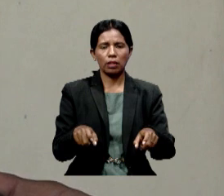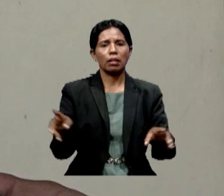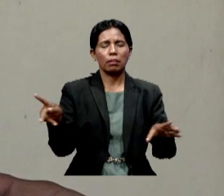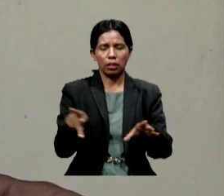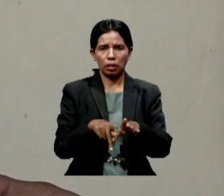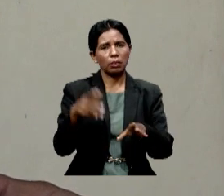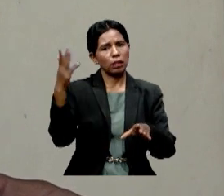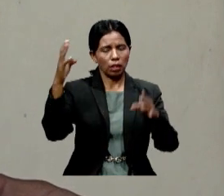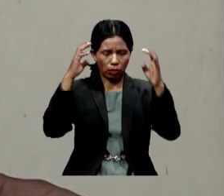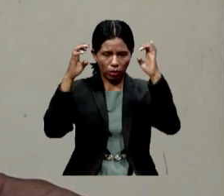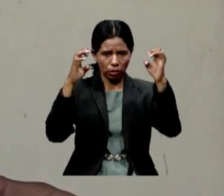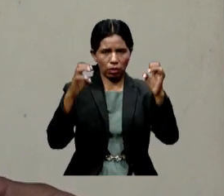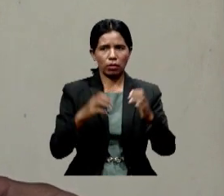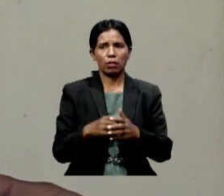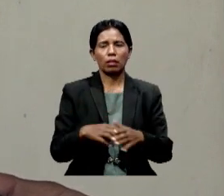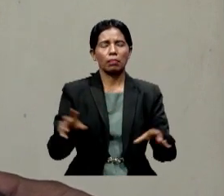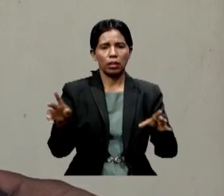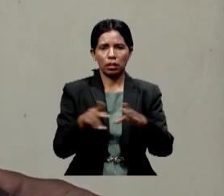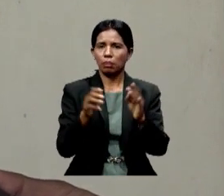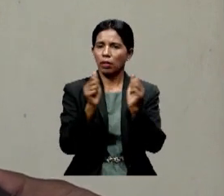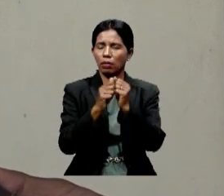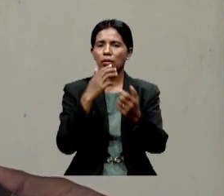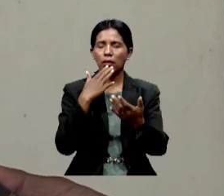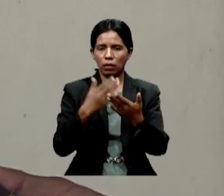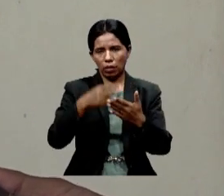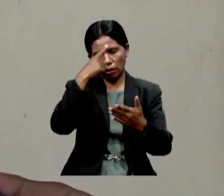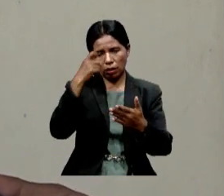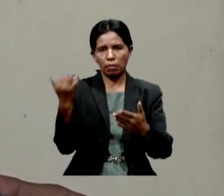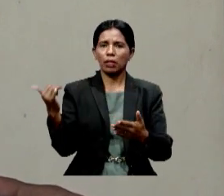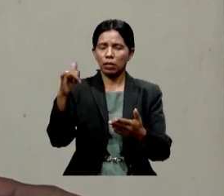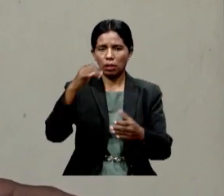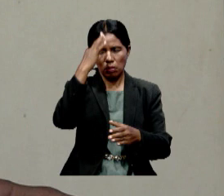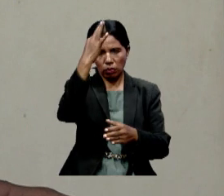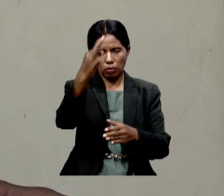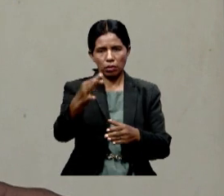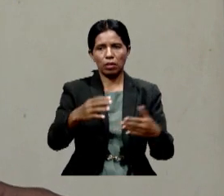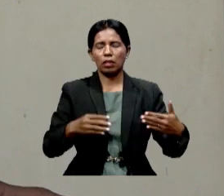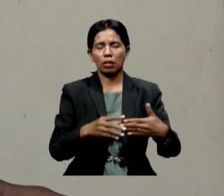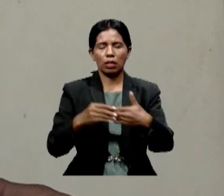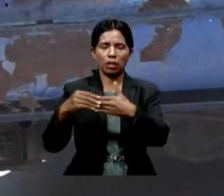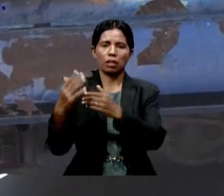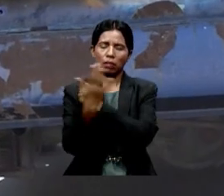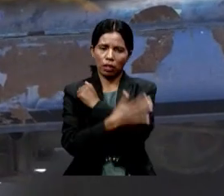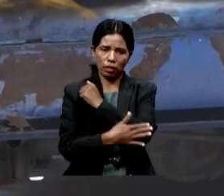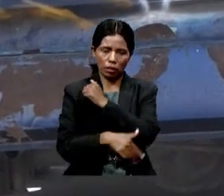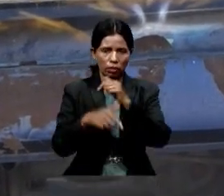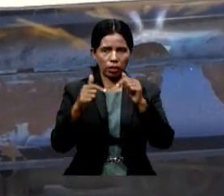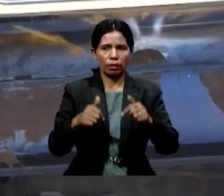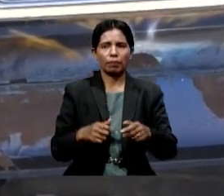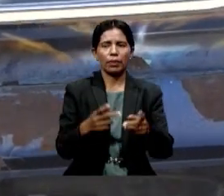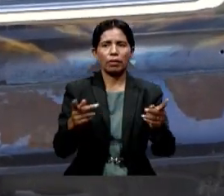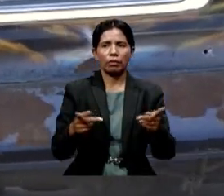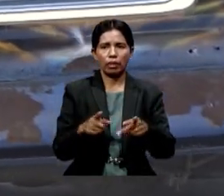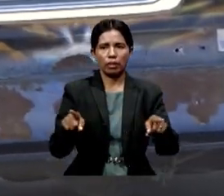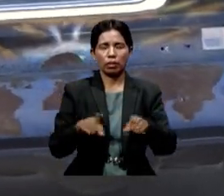cari participa o dia também sir maga futuro liderança da nação e da nenia. Ia Fatin